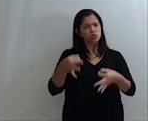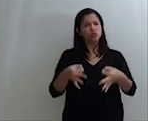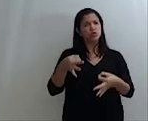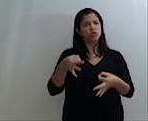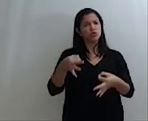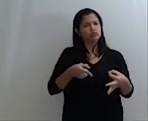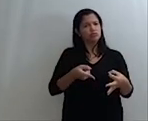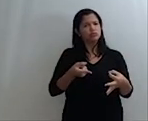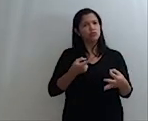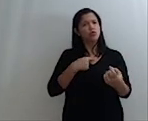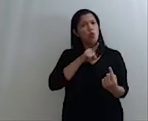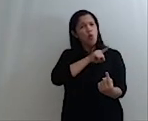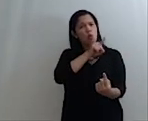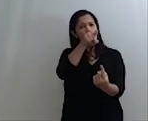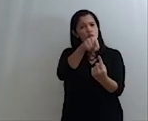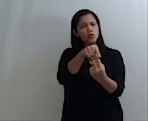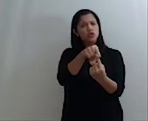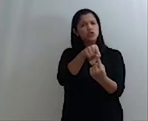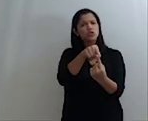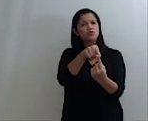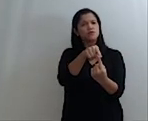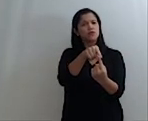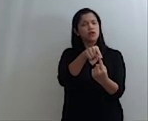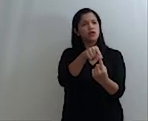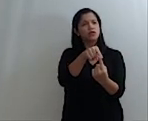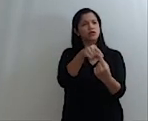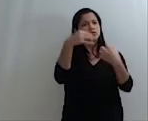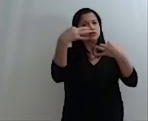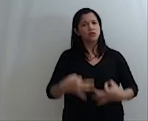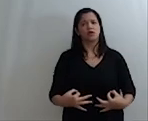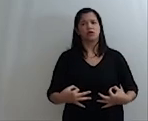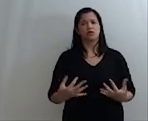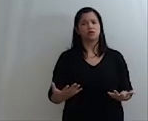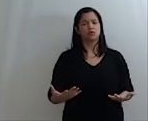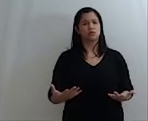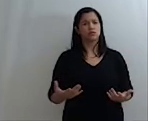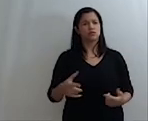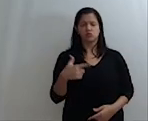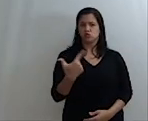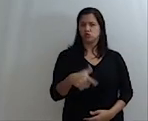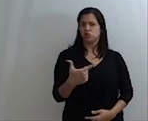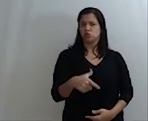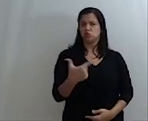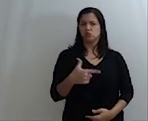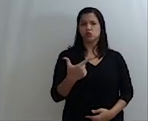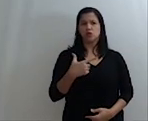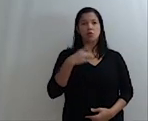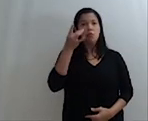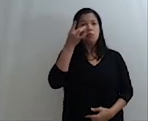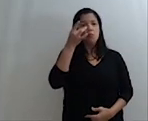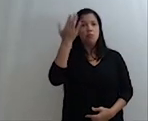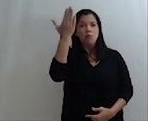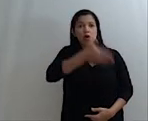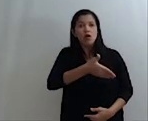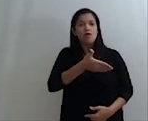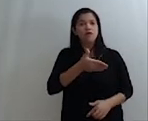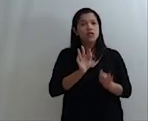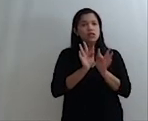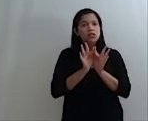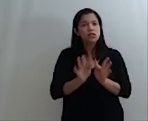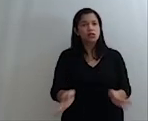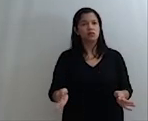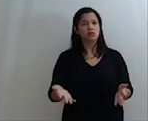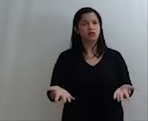objetividade racional não há uma observan aard probatório mínimo não há qualquer